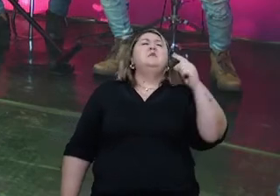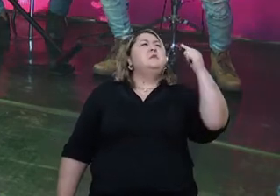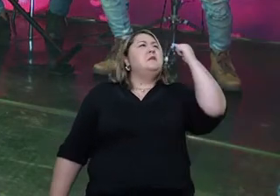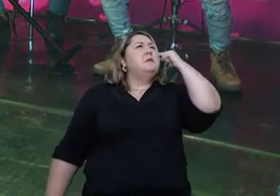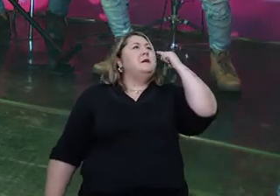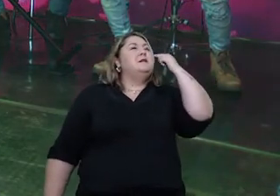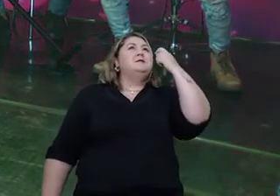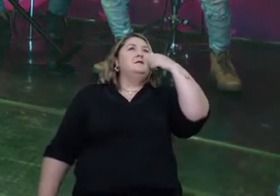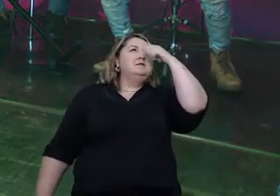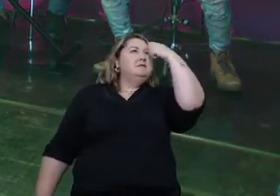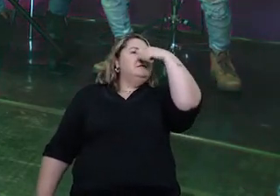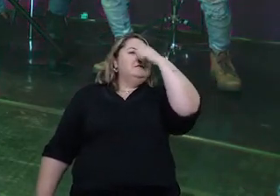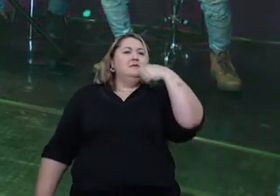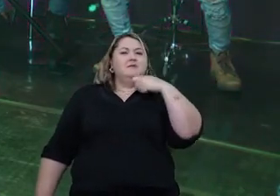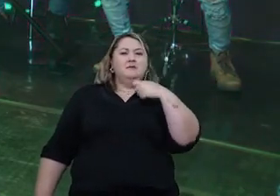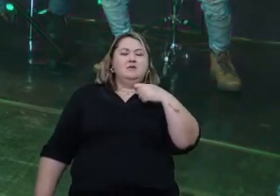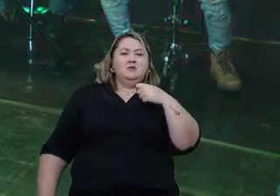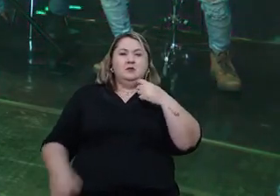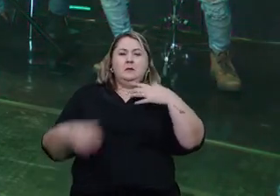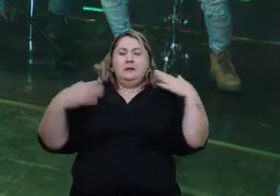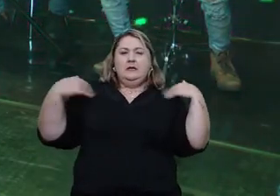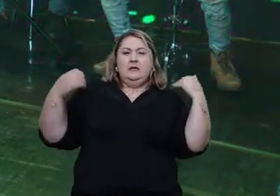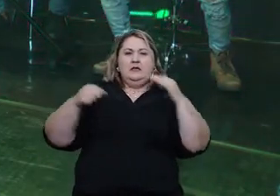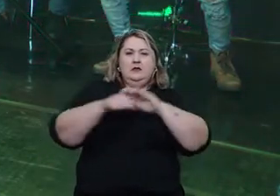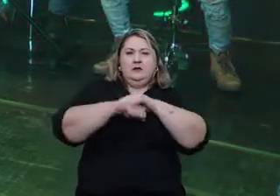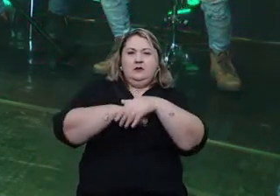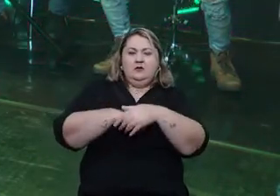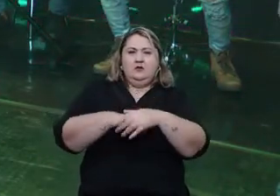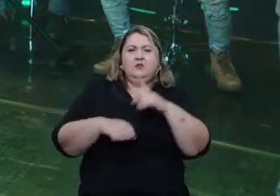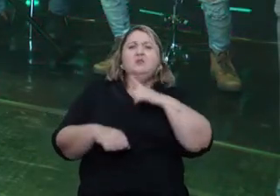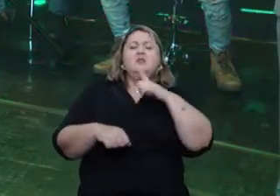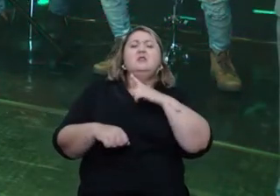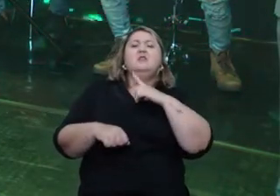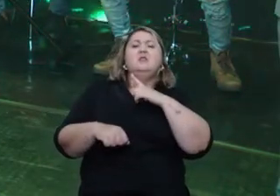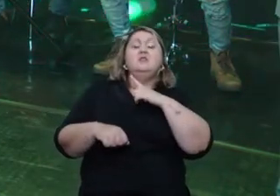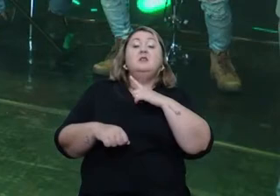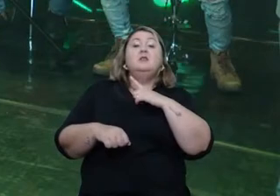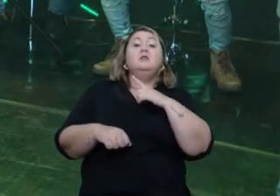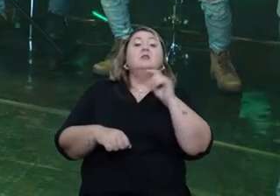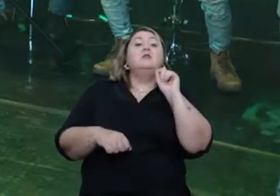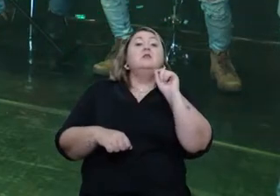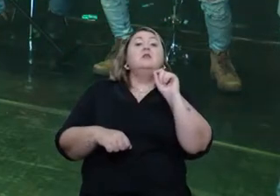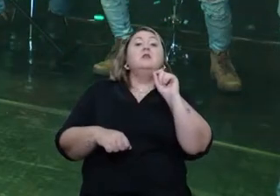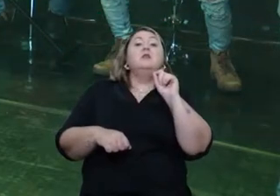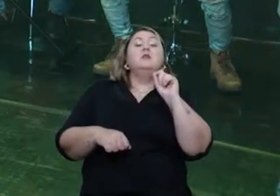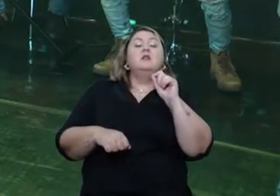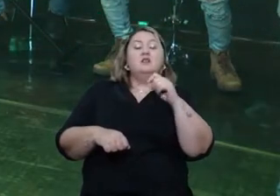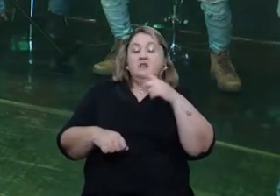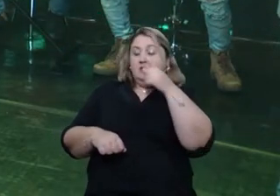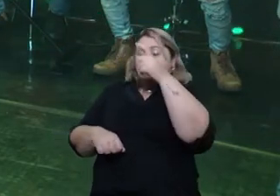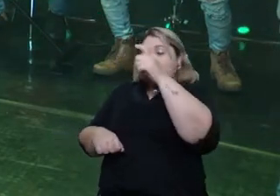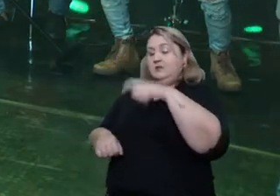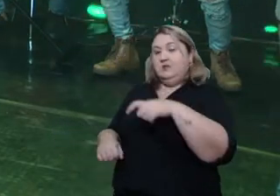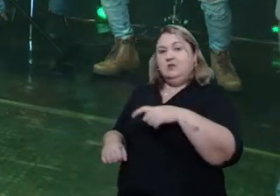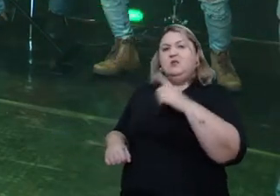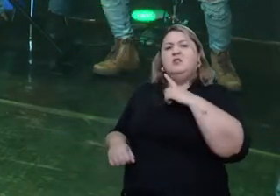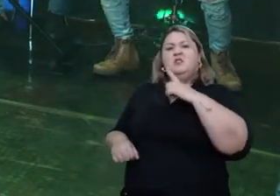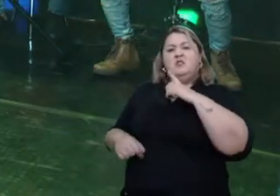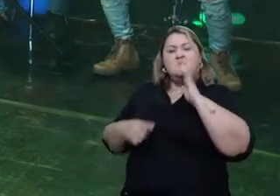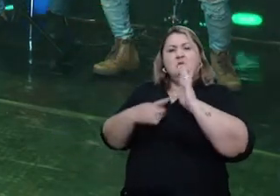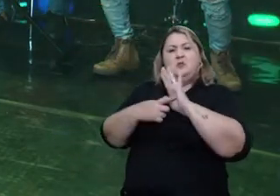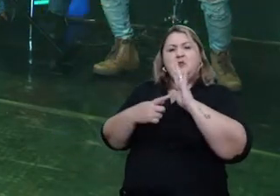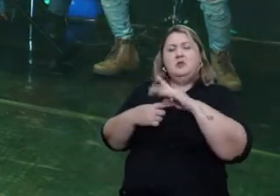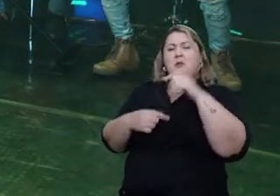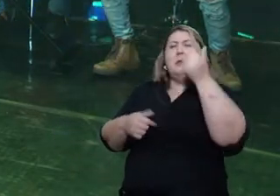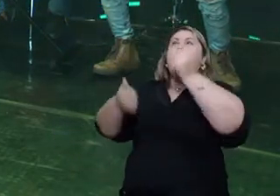Pensou na maquiagem pra sair da noite. Mas que te dá um close, vê que seu sonho é só pose. Vai encher